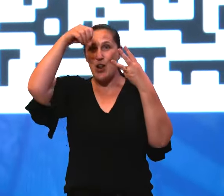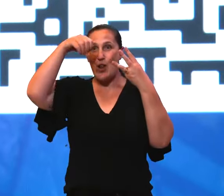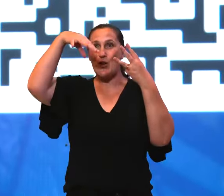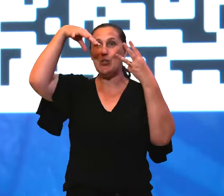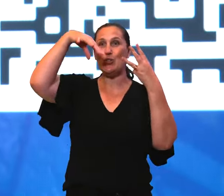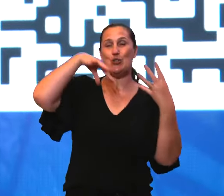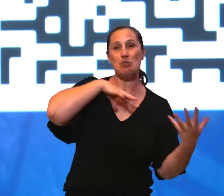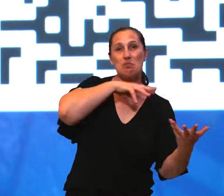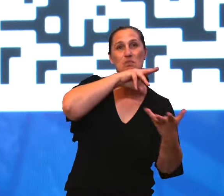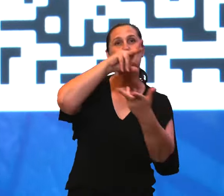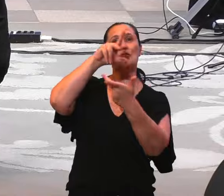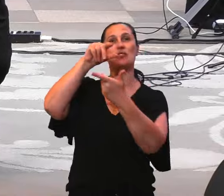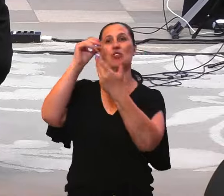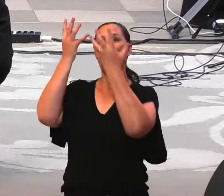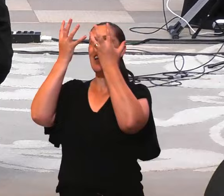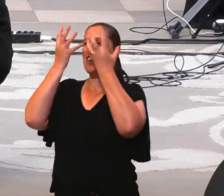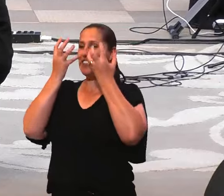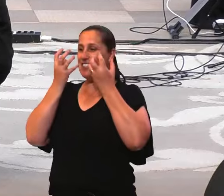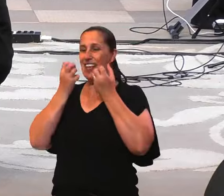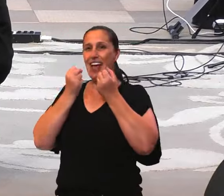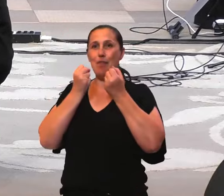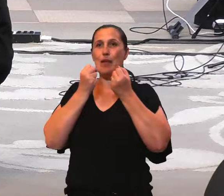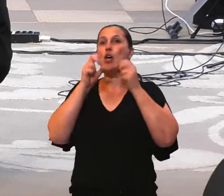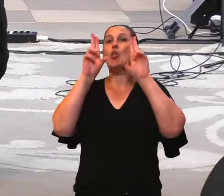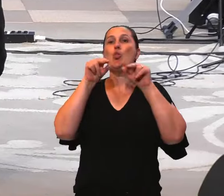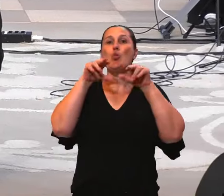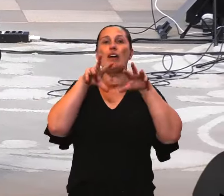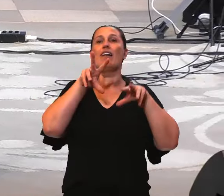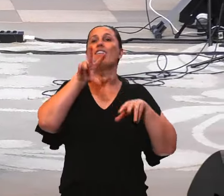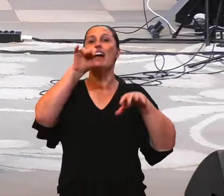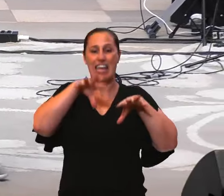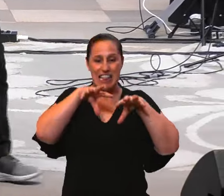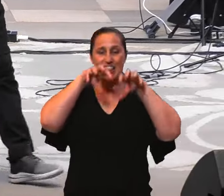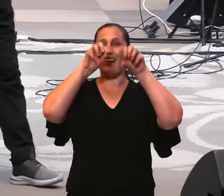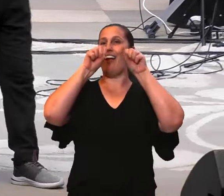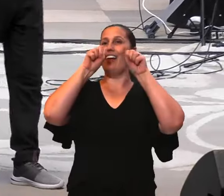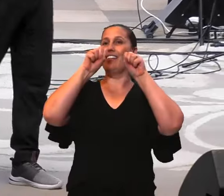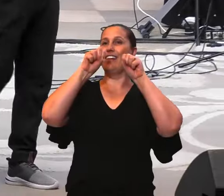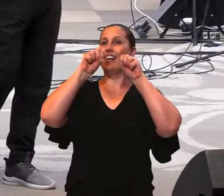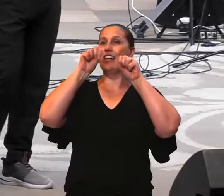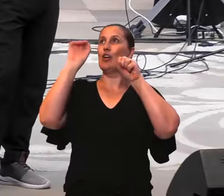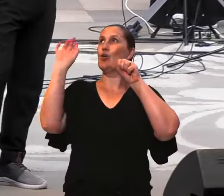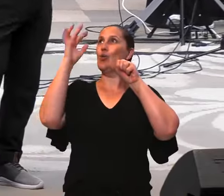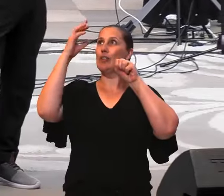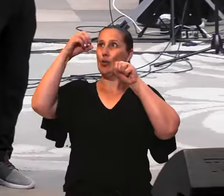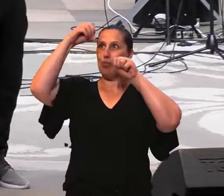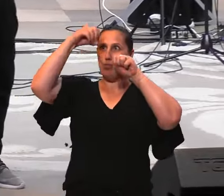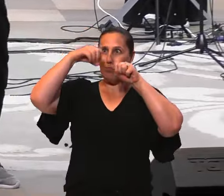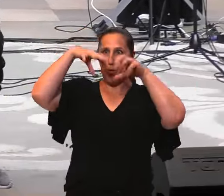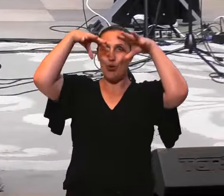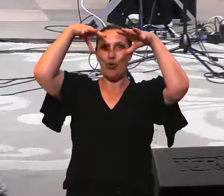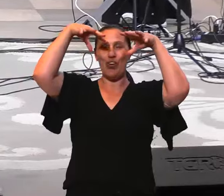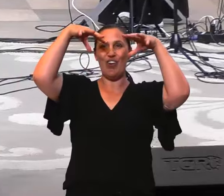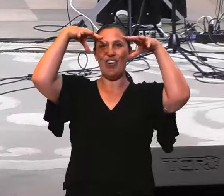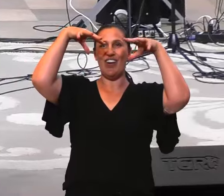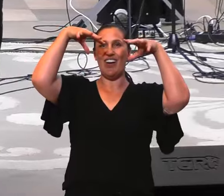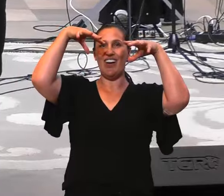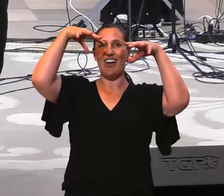luz do mundo quem me recebe jamais andará em trevas quando a luz entra tudo que não é luz